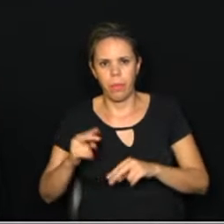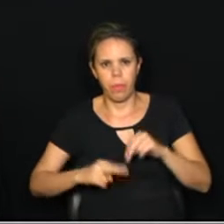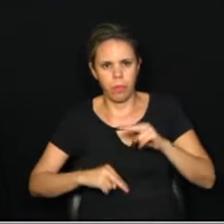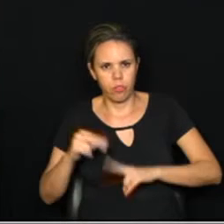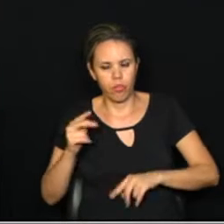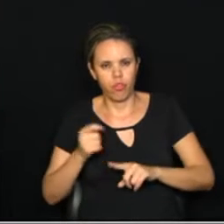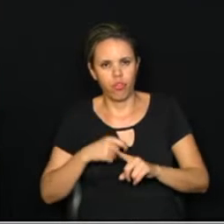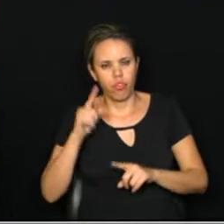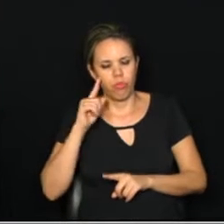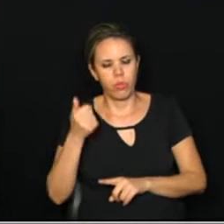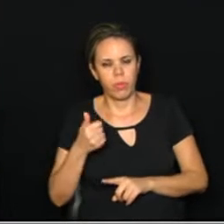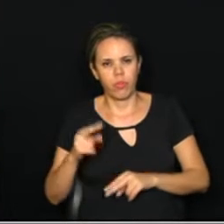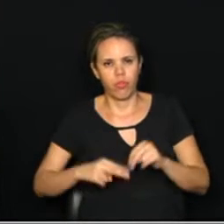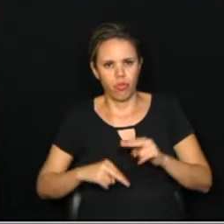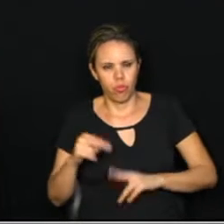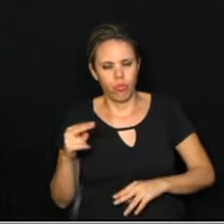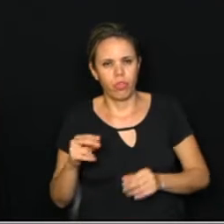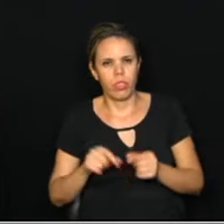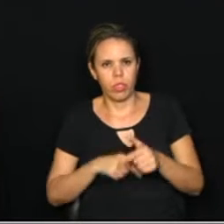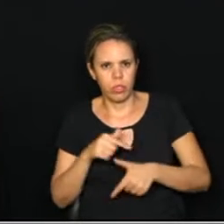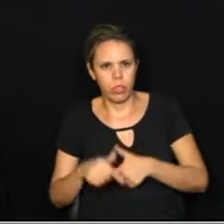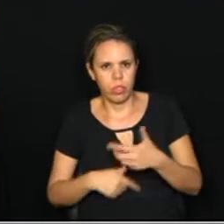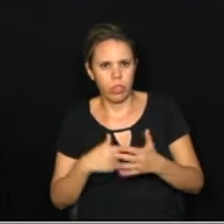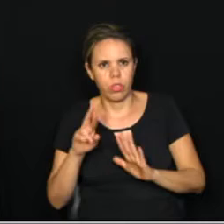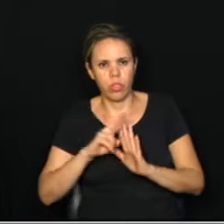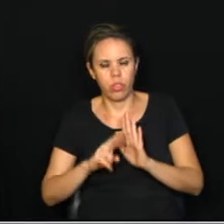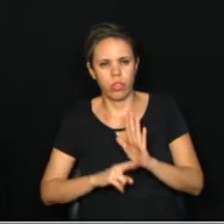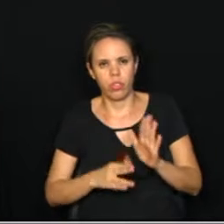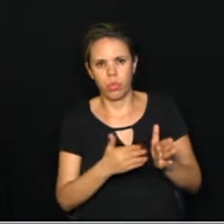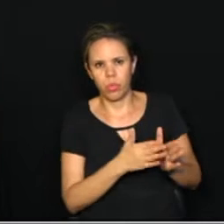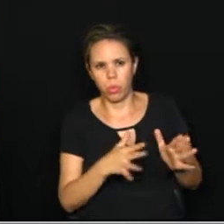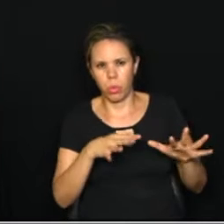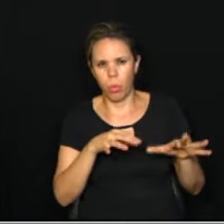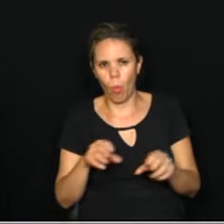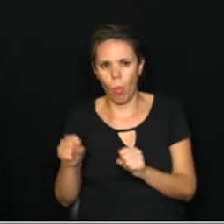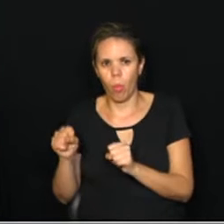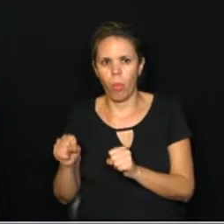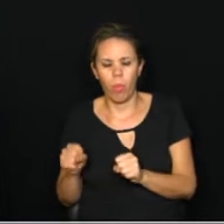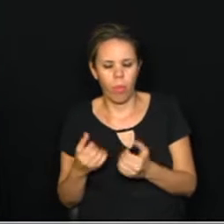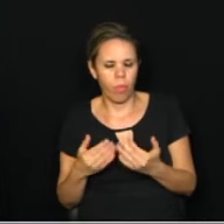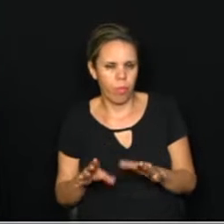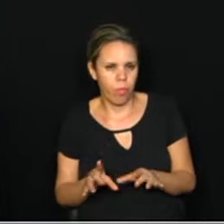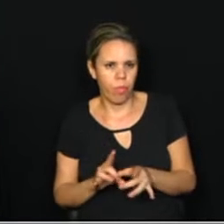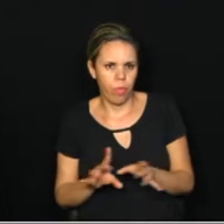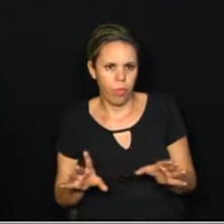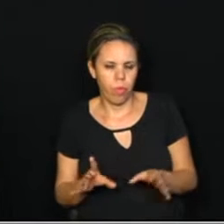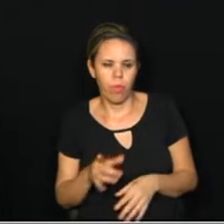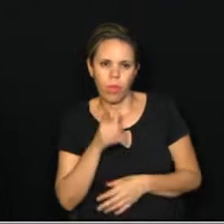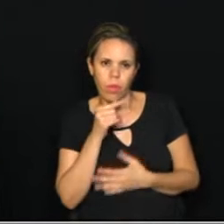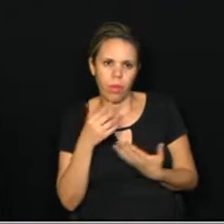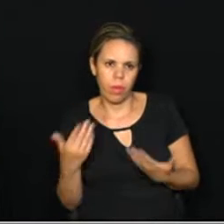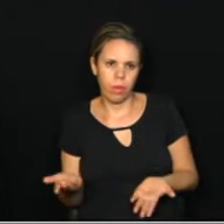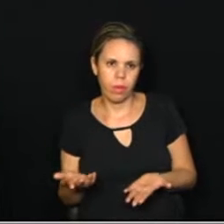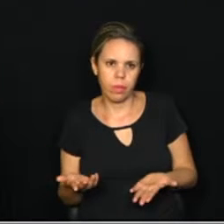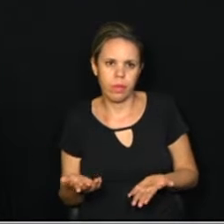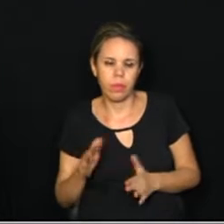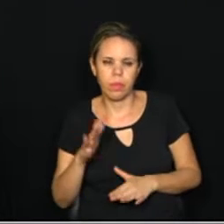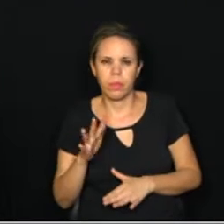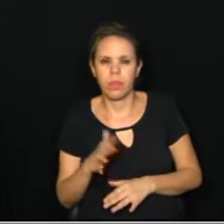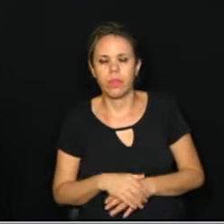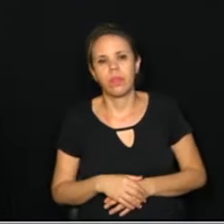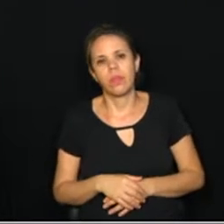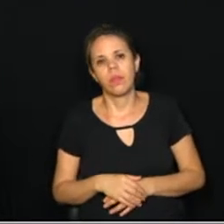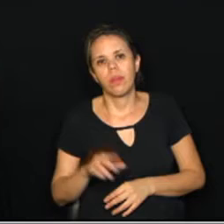então está sendo operado pelas regras do período seco, o que permite a liberação de vazões na média aí para as